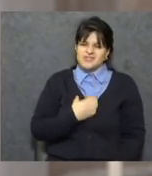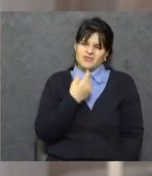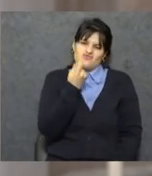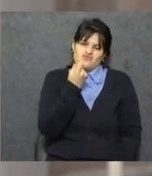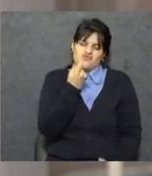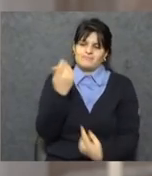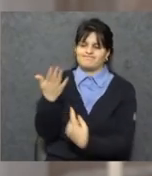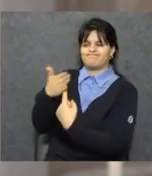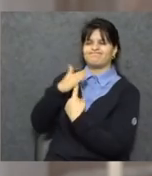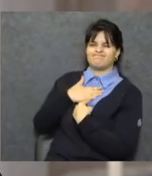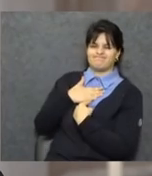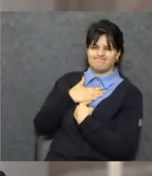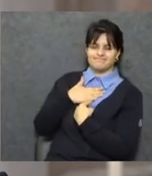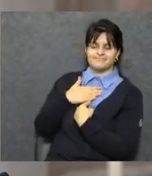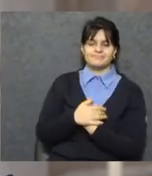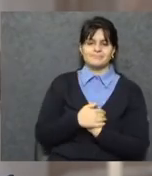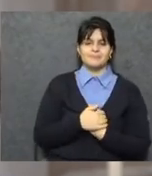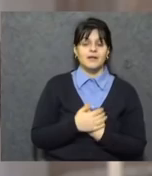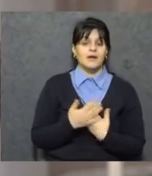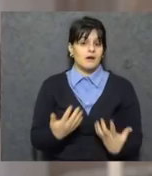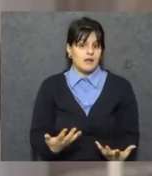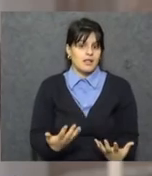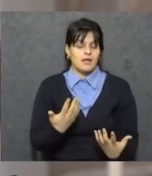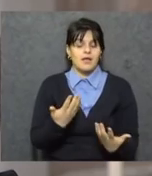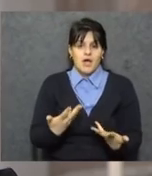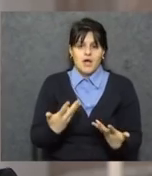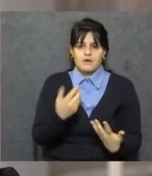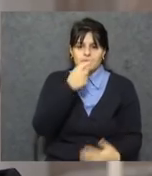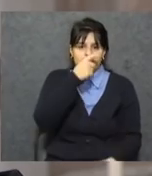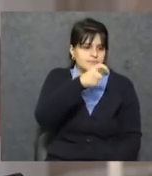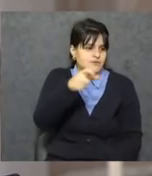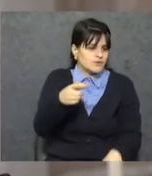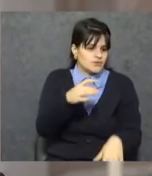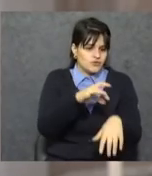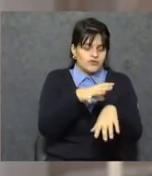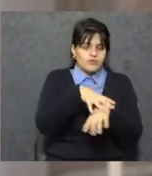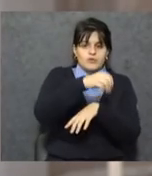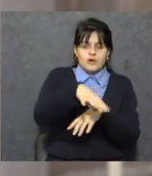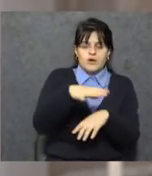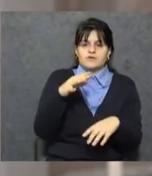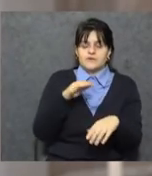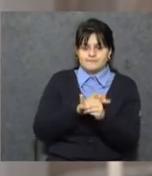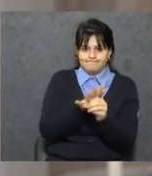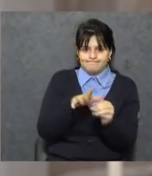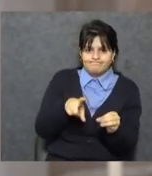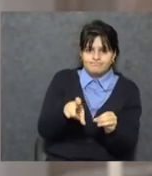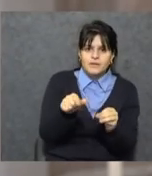Olhemos para as vítimas desta pandemia que nos atinge. Olhemos concretamente para os mais idosos.